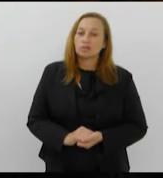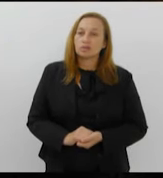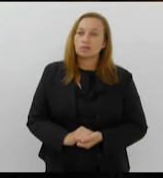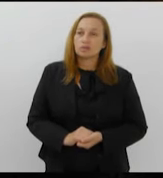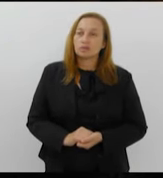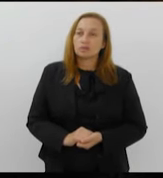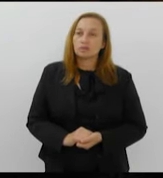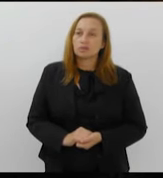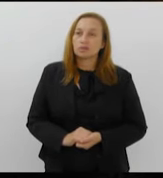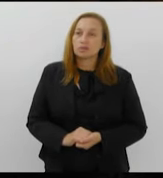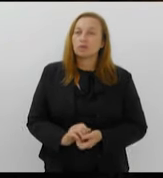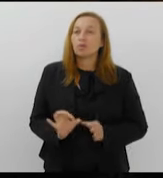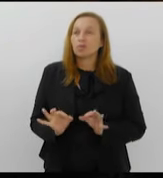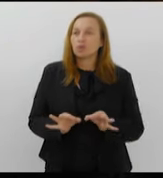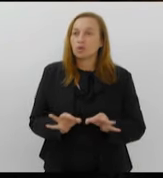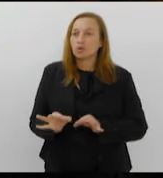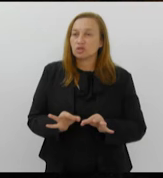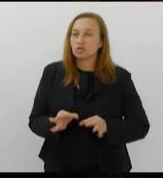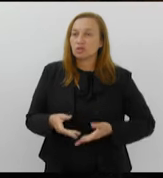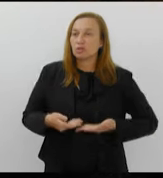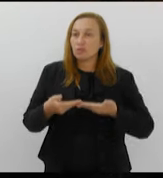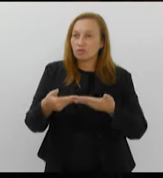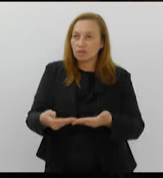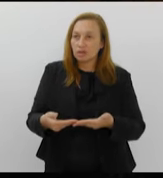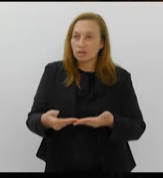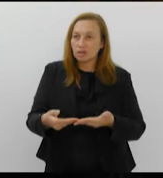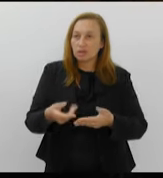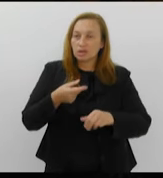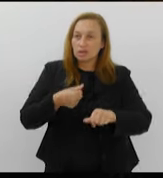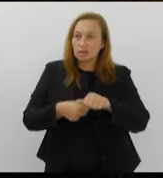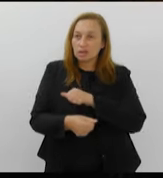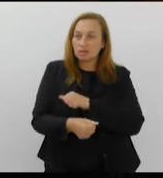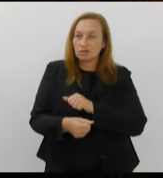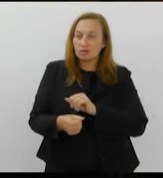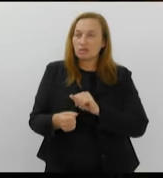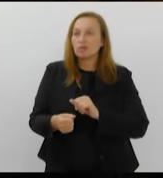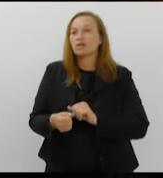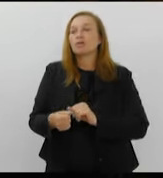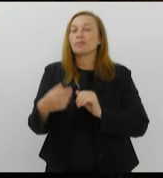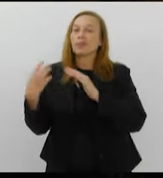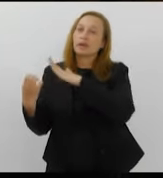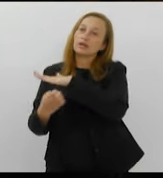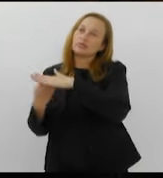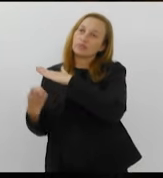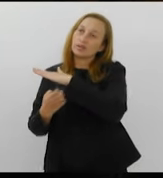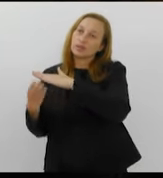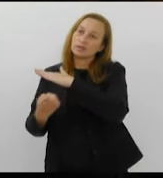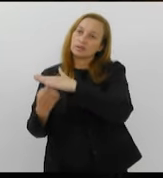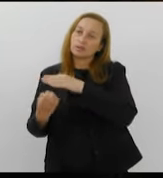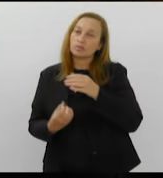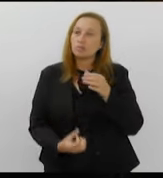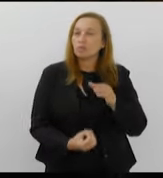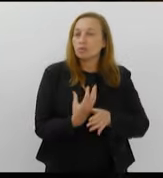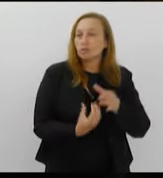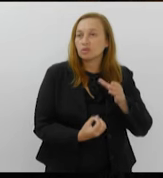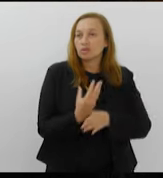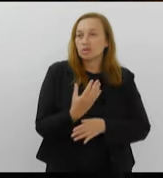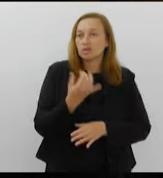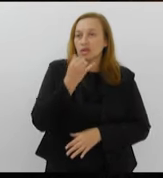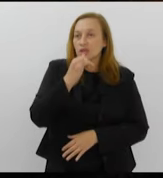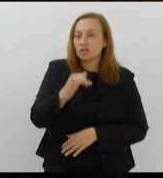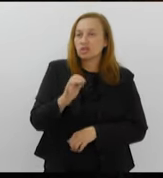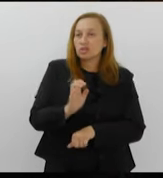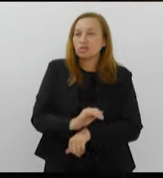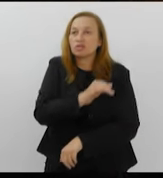busca estender a oferta de incentivos fiscais para empresas que estejam produzindo energia elétrica no estado